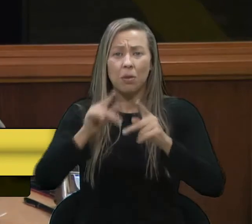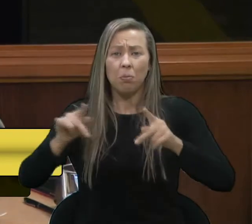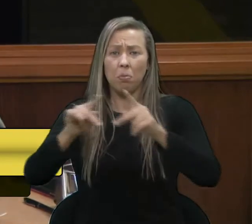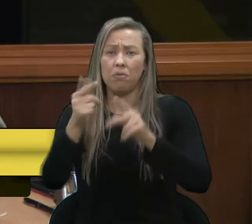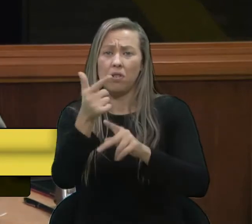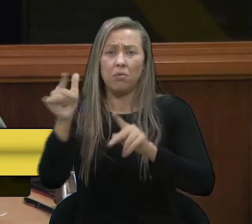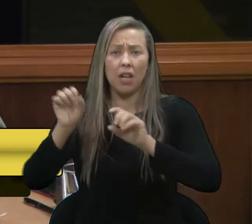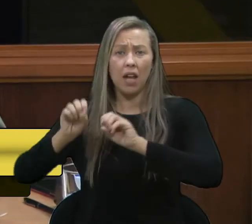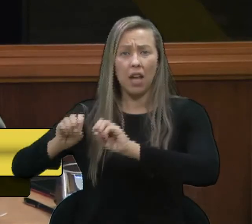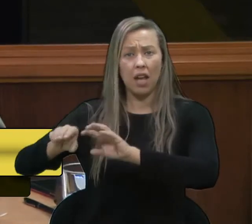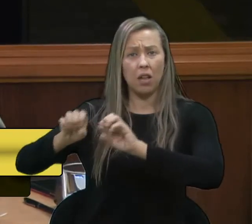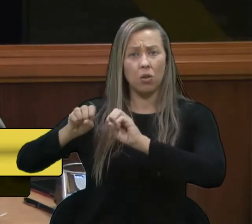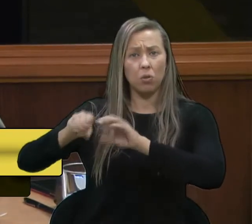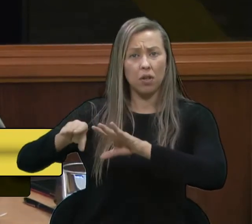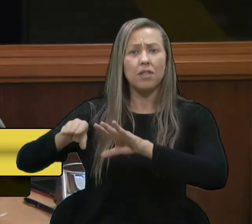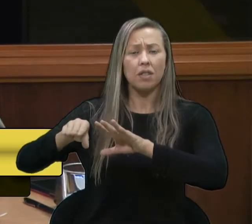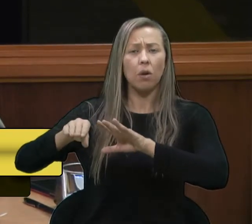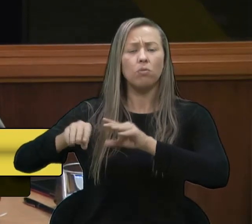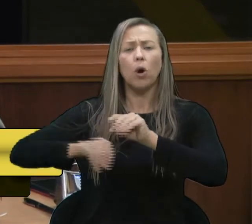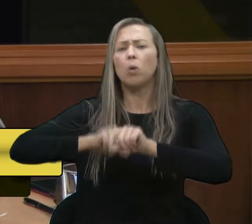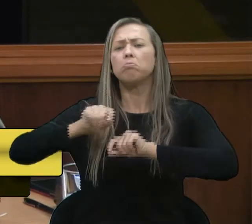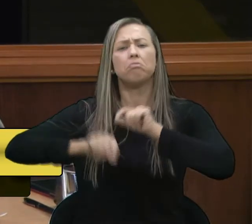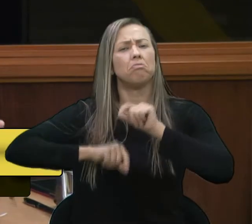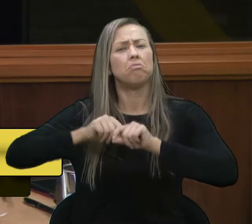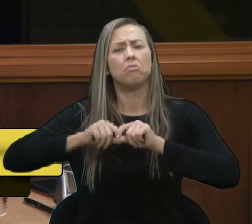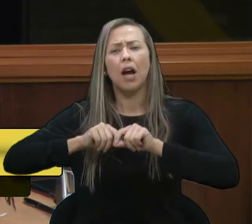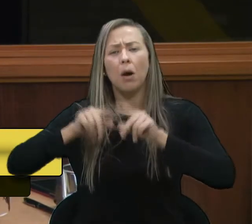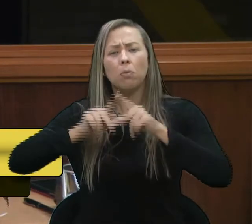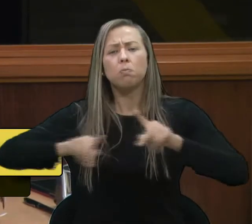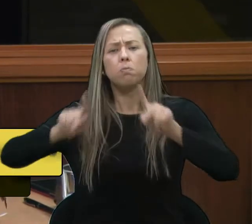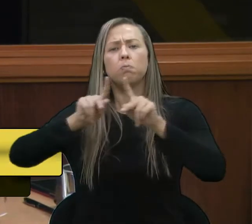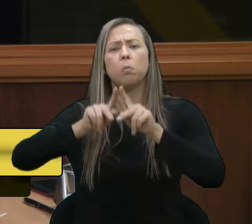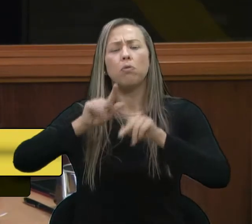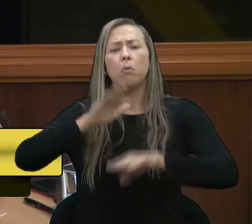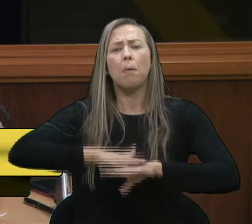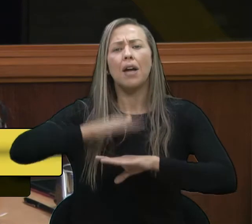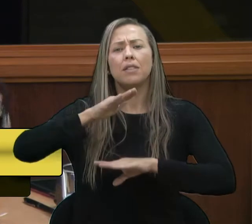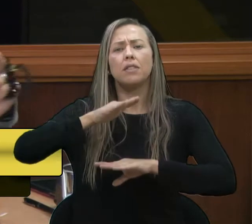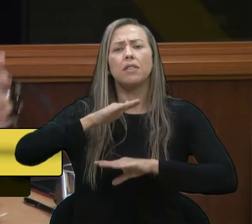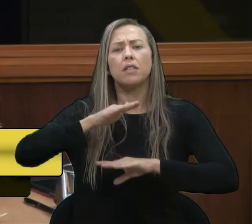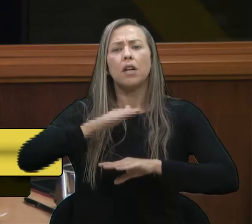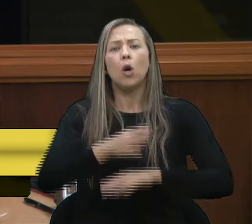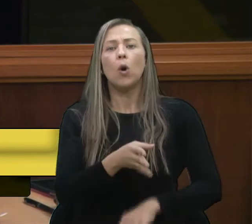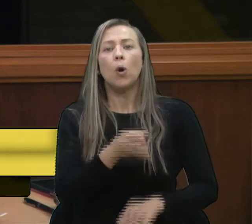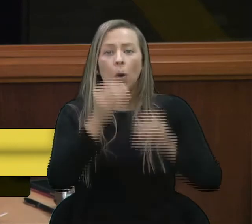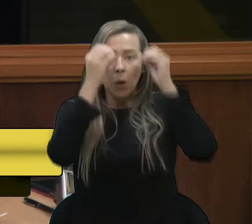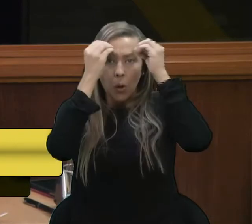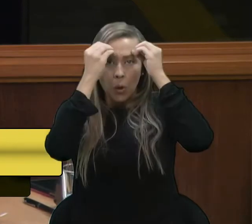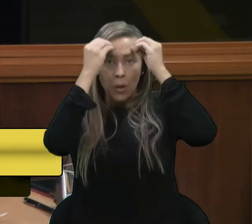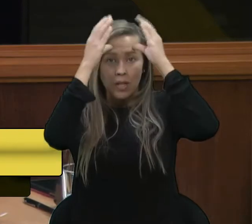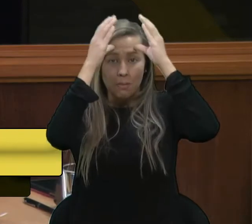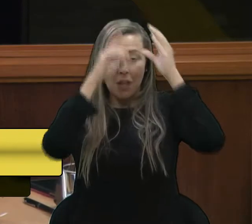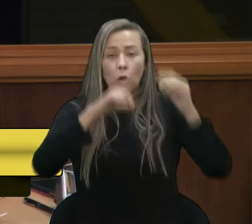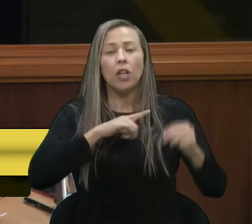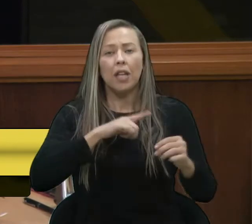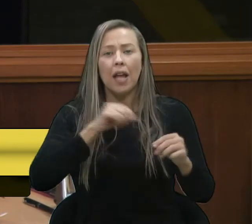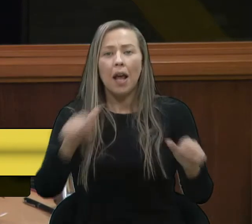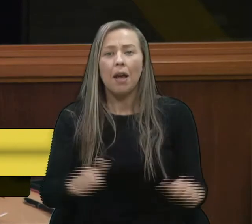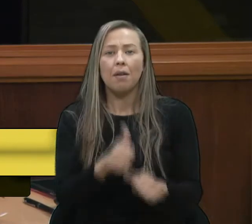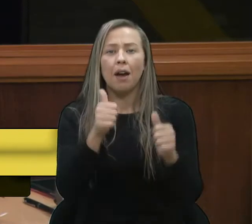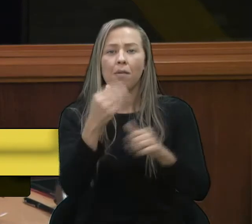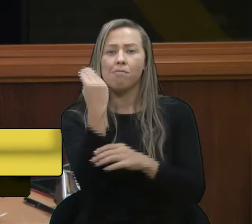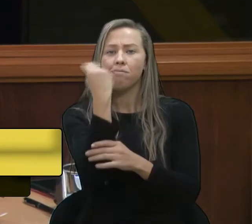educação, quando a população, quanto mais conhecimento de causa, mais fácil de ser